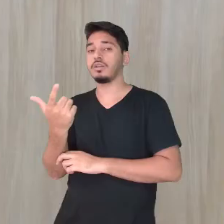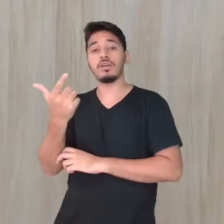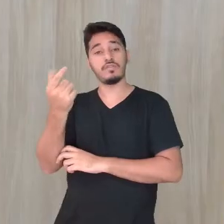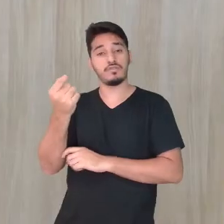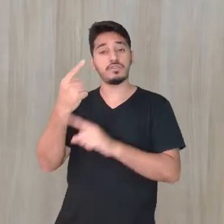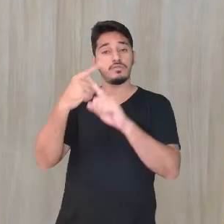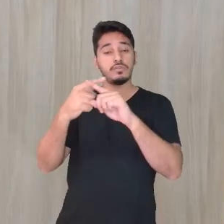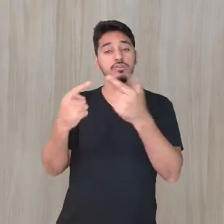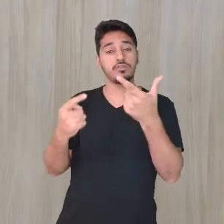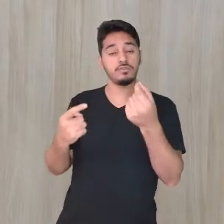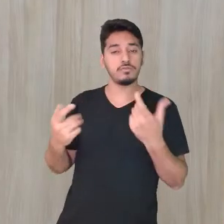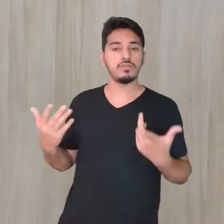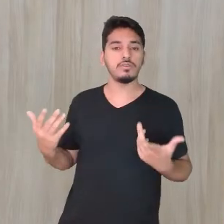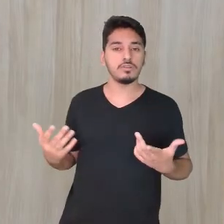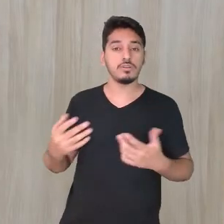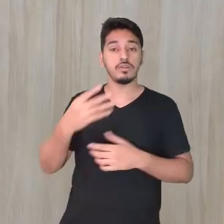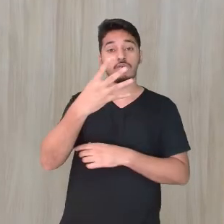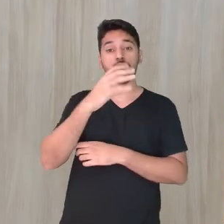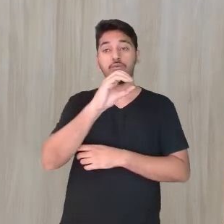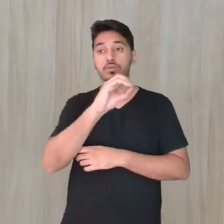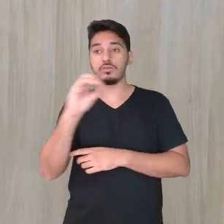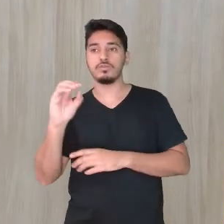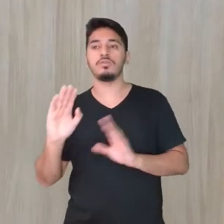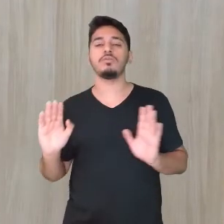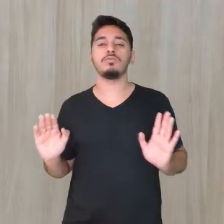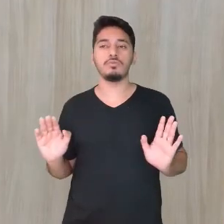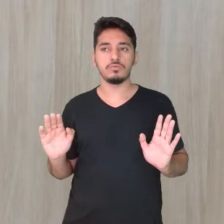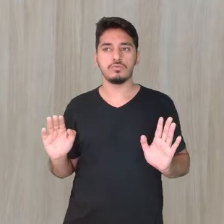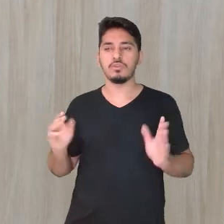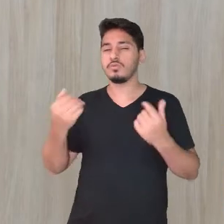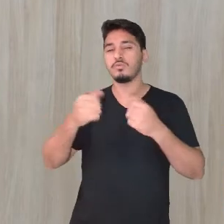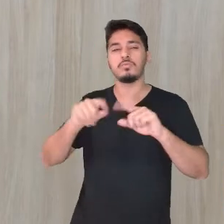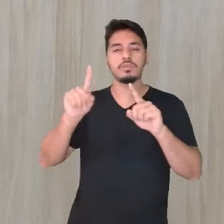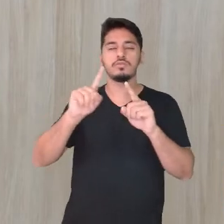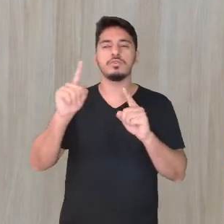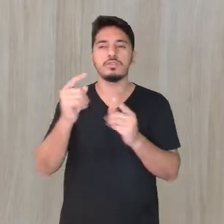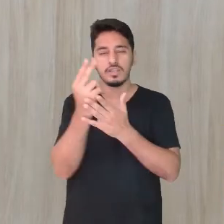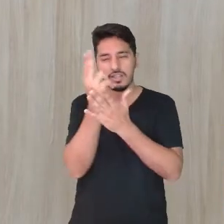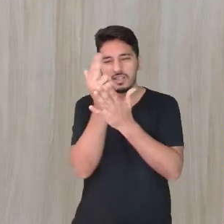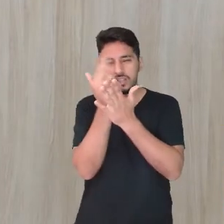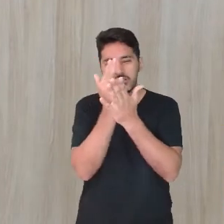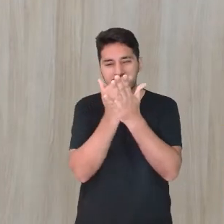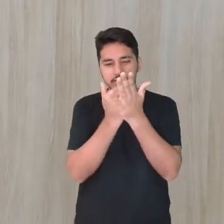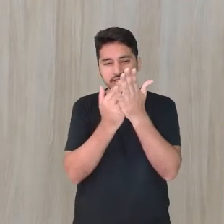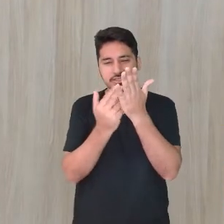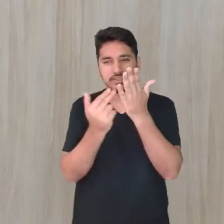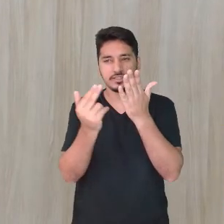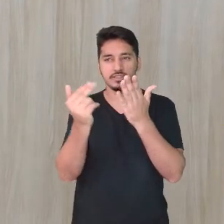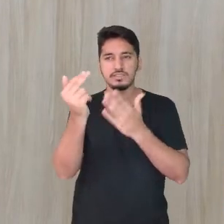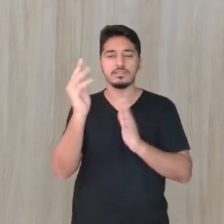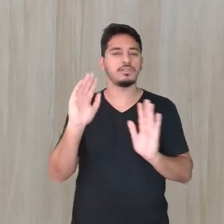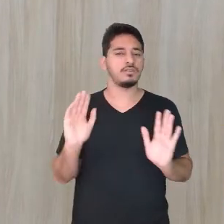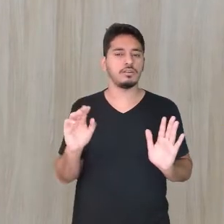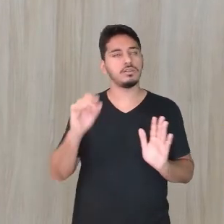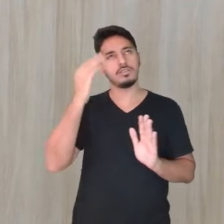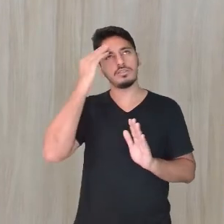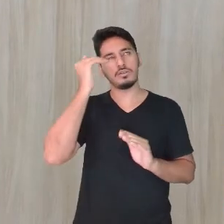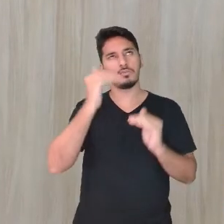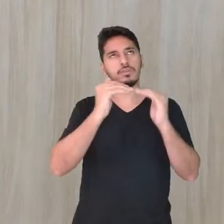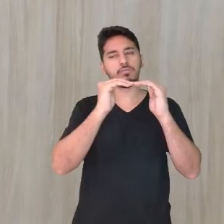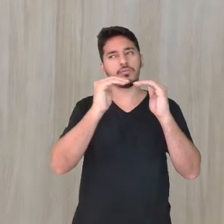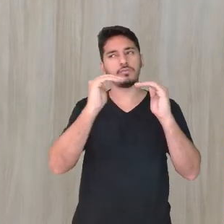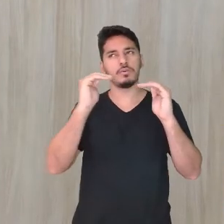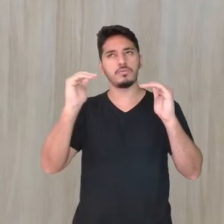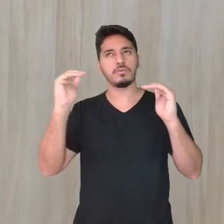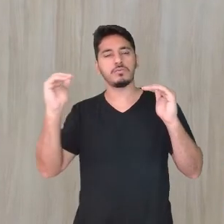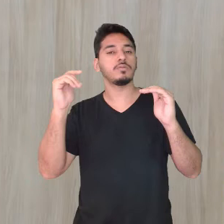20 vezes 20, 400 pontinhos. Então, não precisa você desenhar toda a figura. Você sabendo o padrão, sabendo a